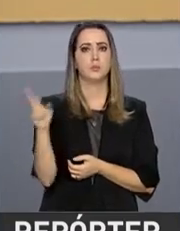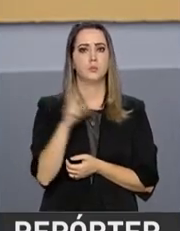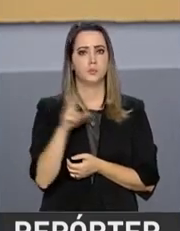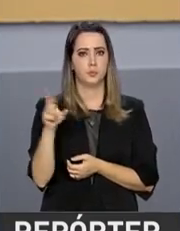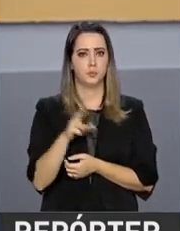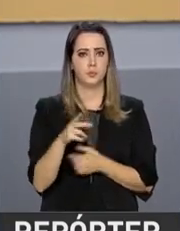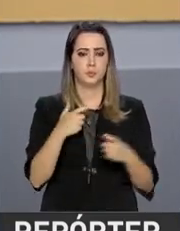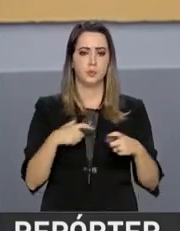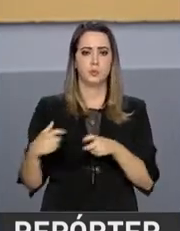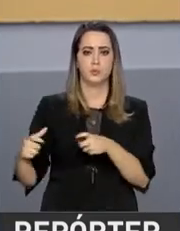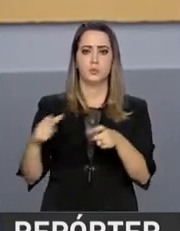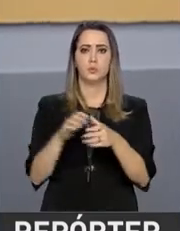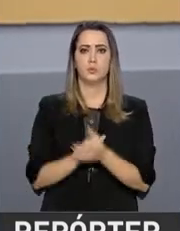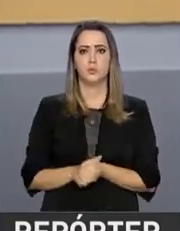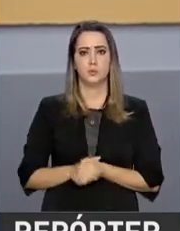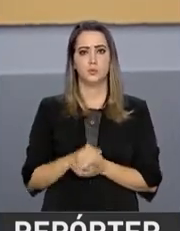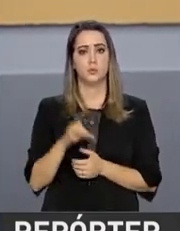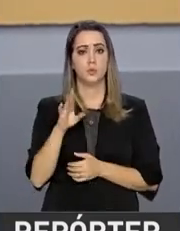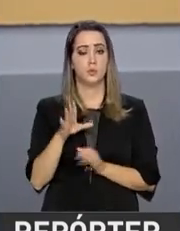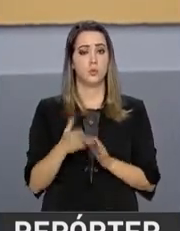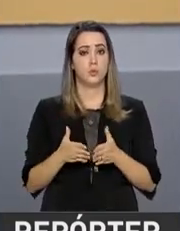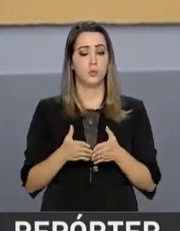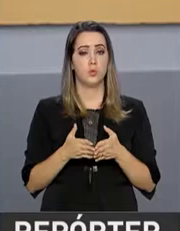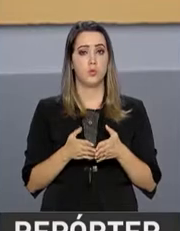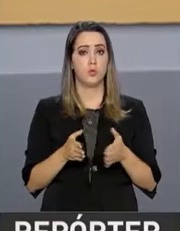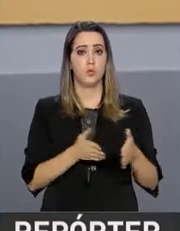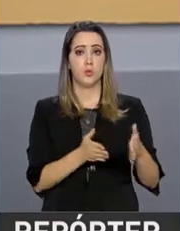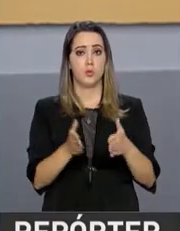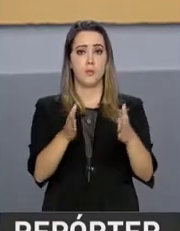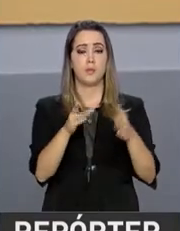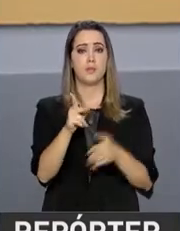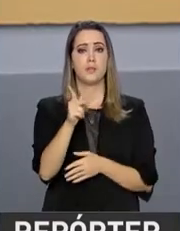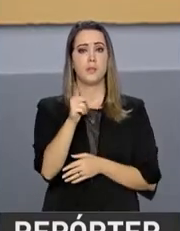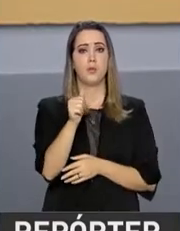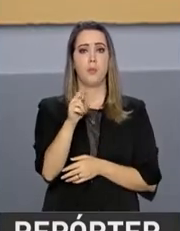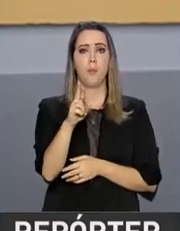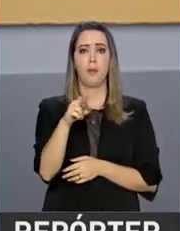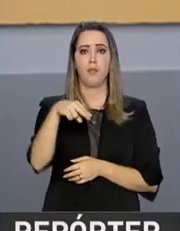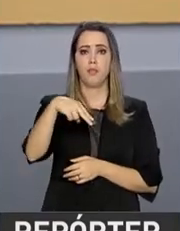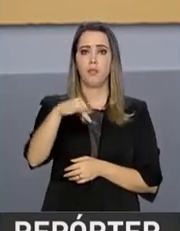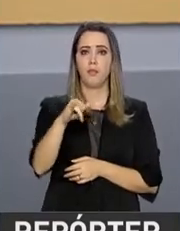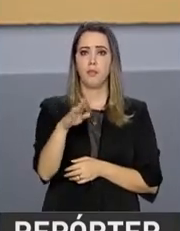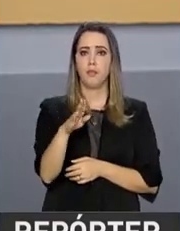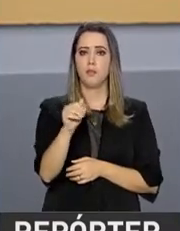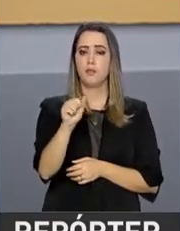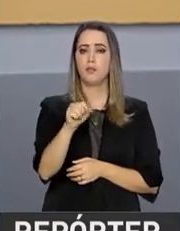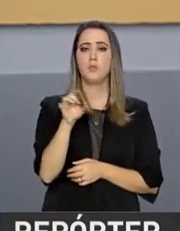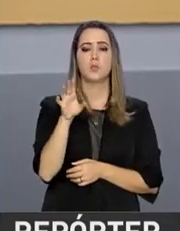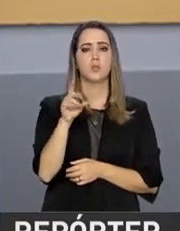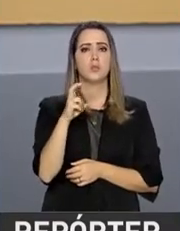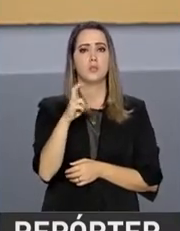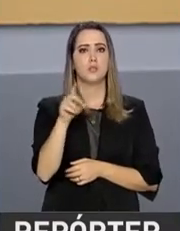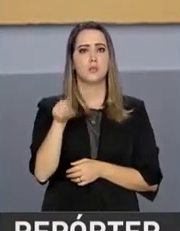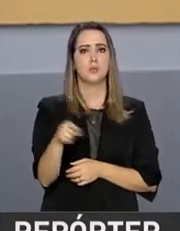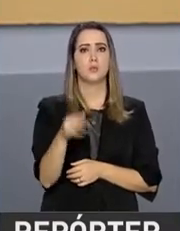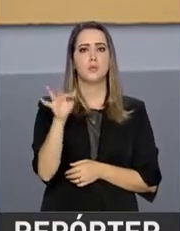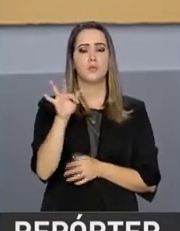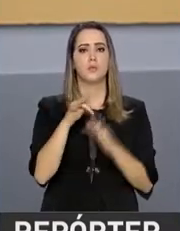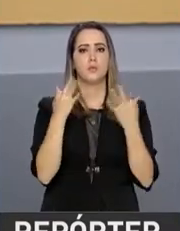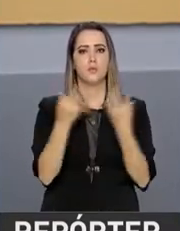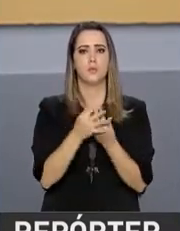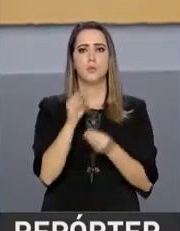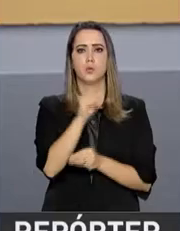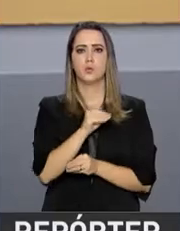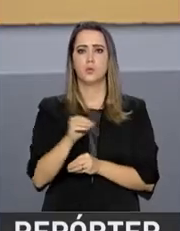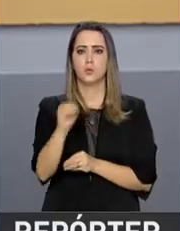milhões de reais nessas áreas. Só na Bacia do Parnaíba, a estimativa é que pelo menos 5 mil famílias sejam atendidas com